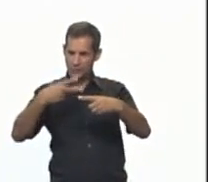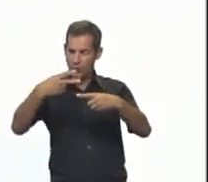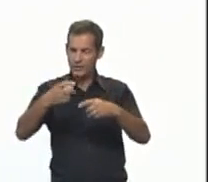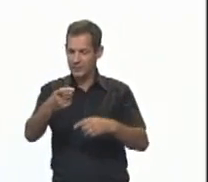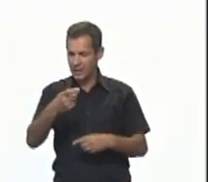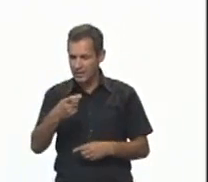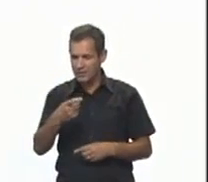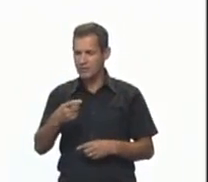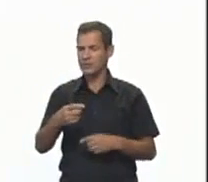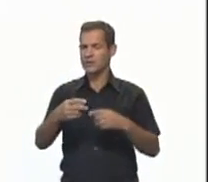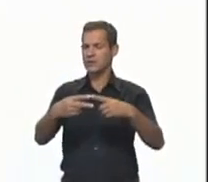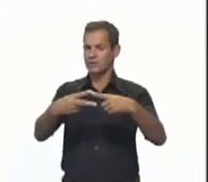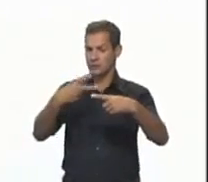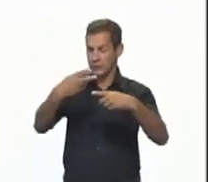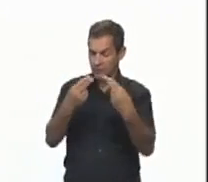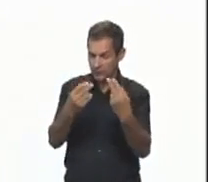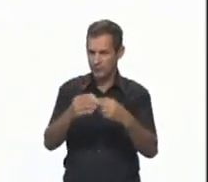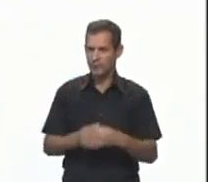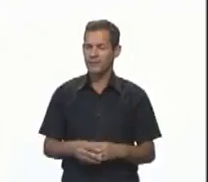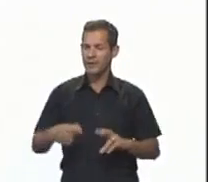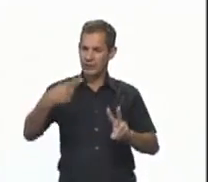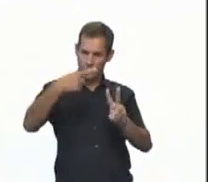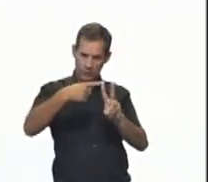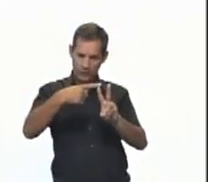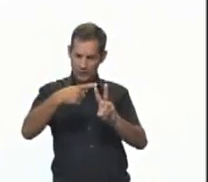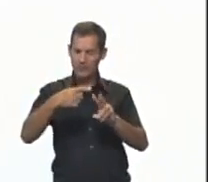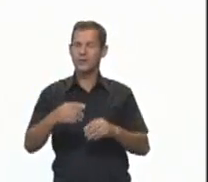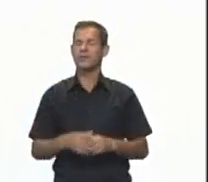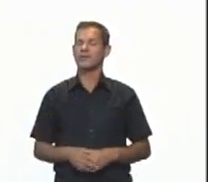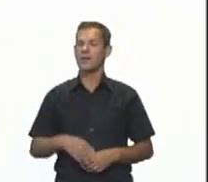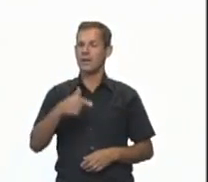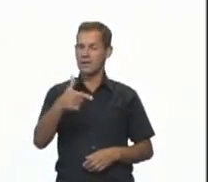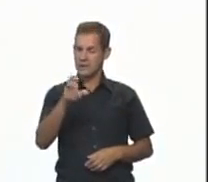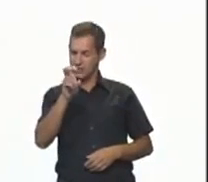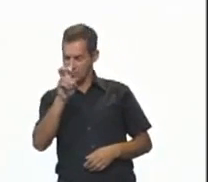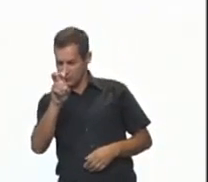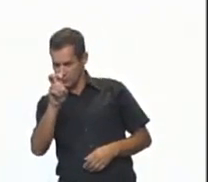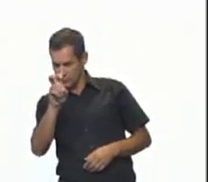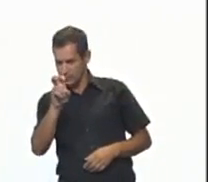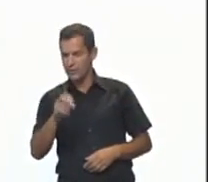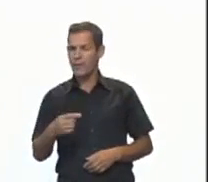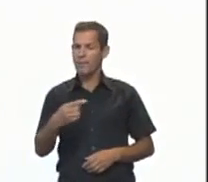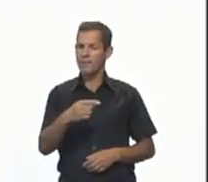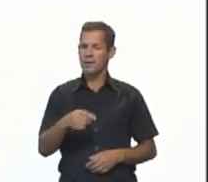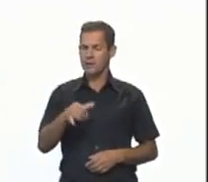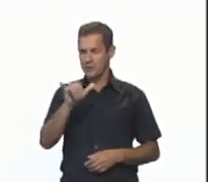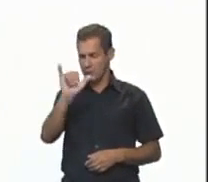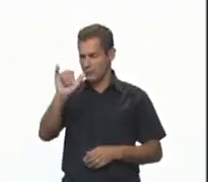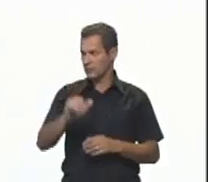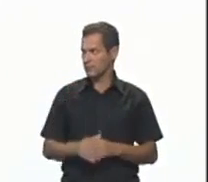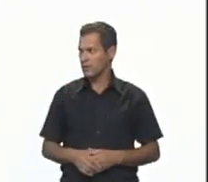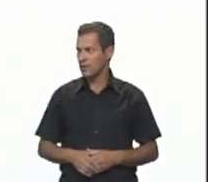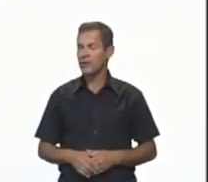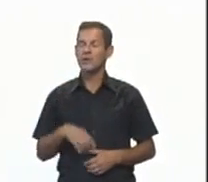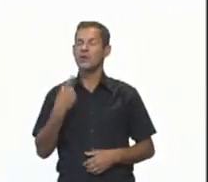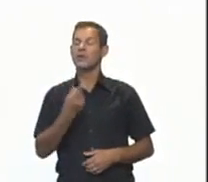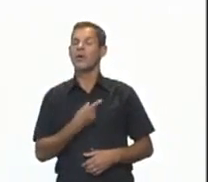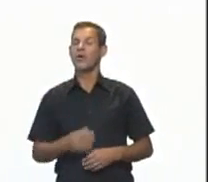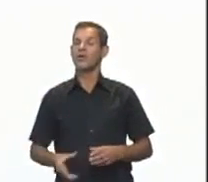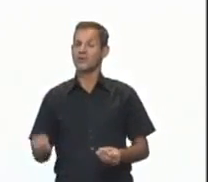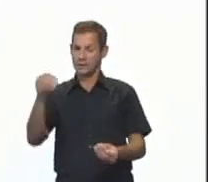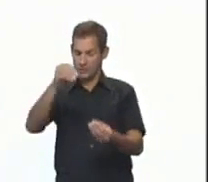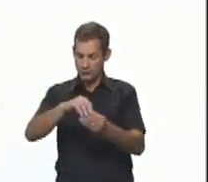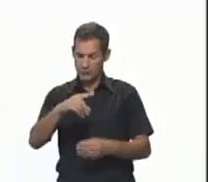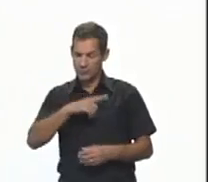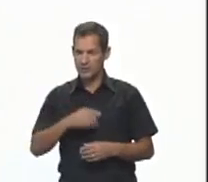quadrado é igual a raiz quadrada de 25 menos y. Aqui a gente